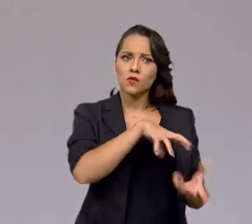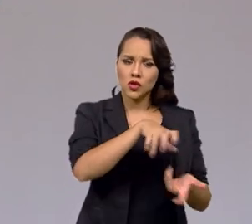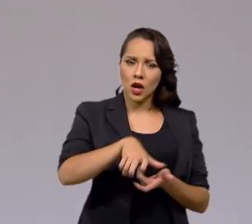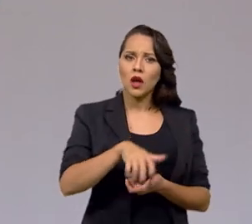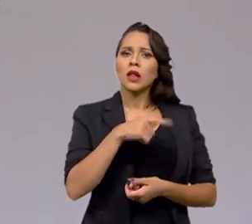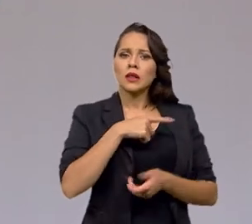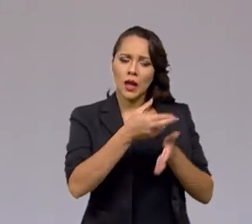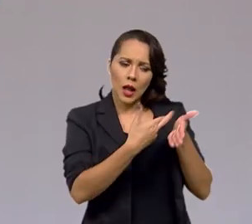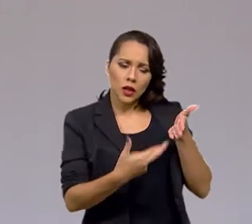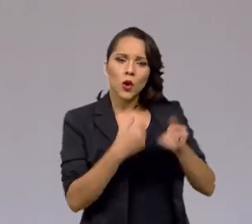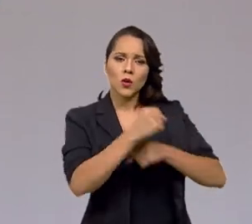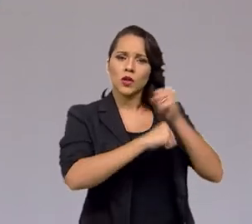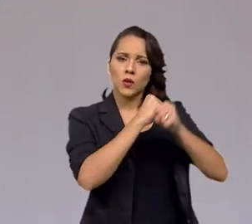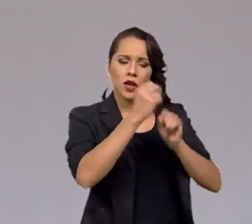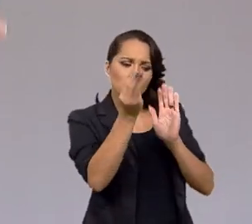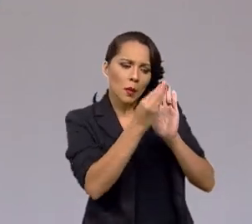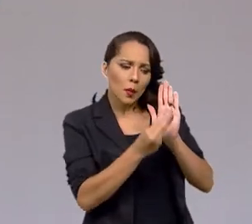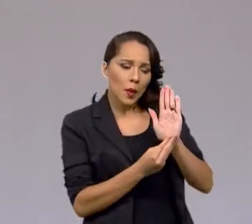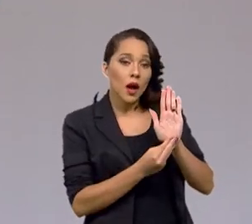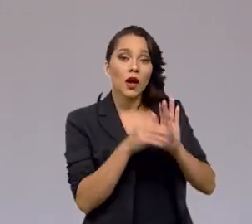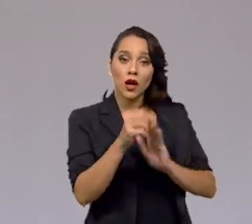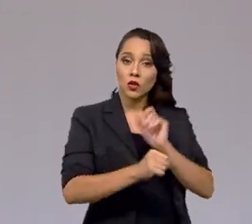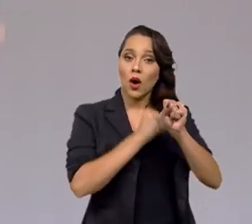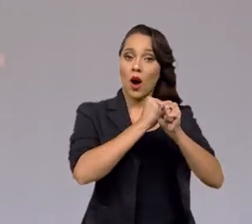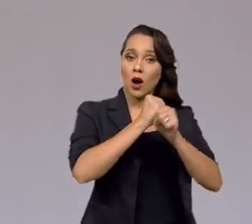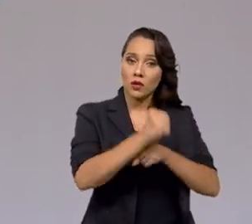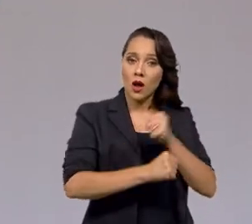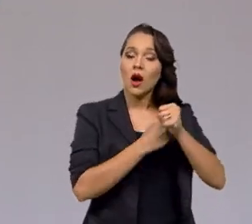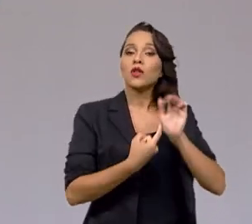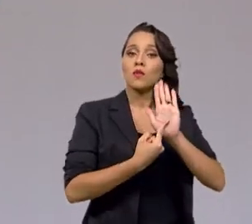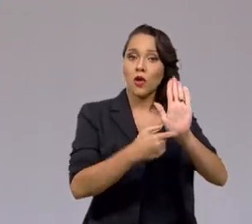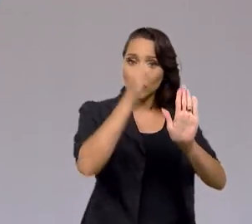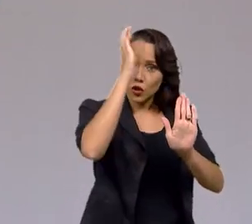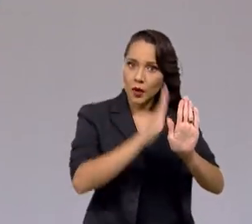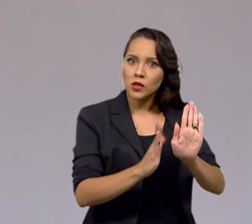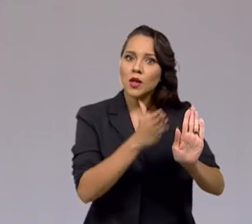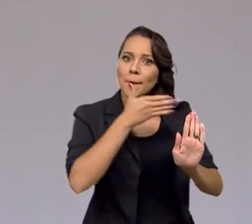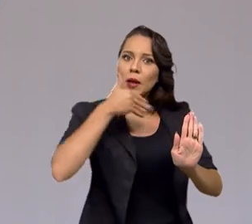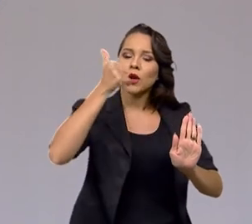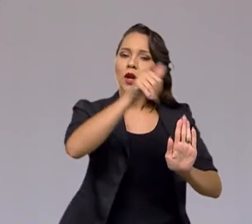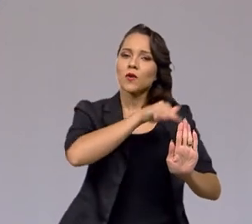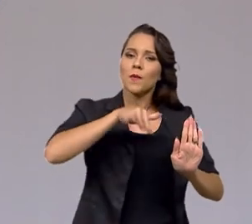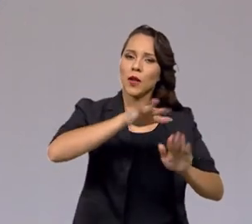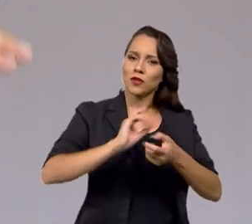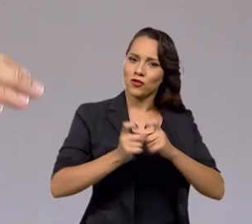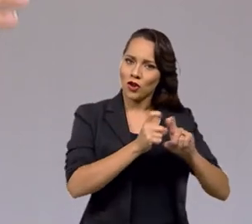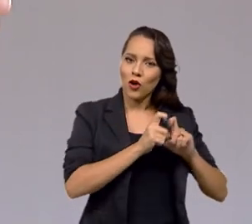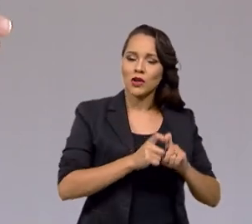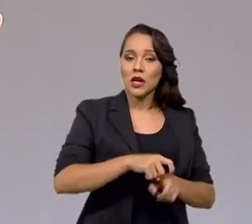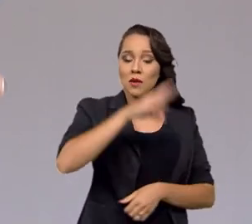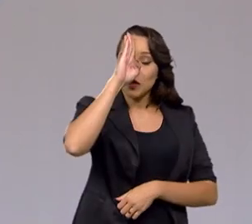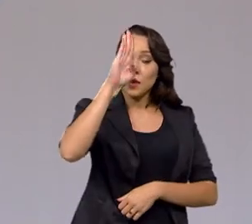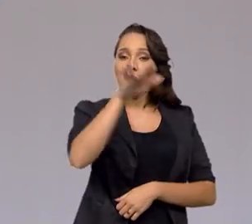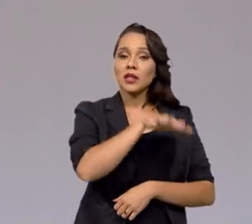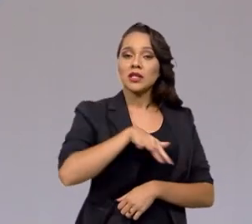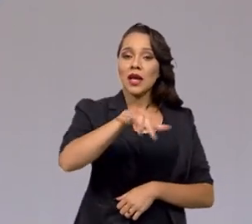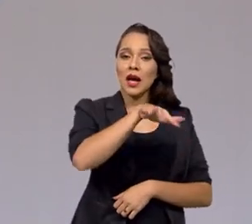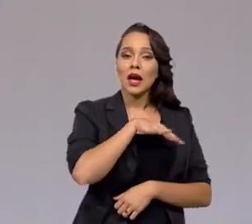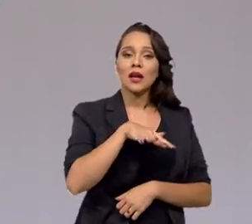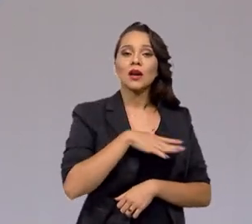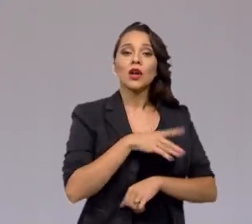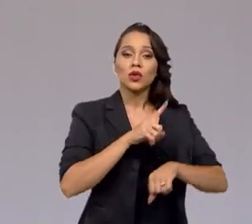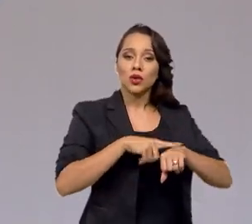produz relatórios anuais EA cada ano mostra que o Brasil está melhorando o ambiente de negócio principalmente na questão